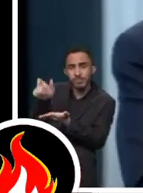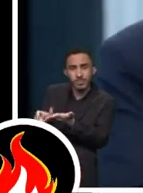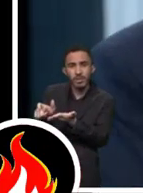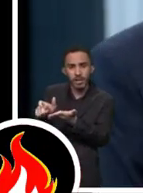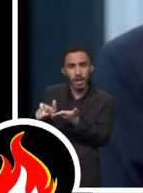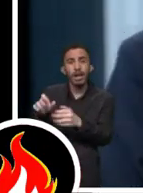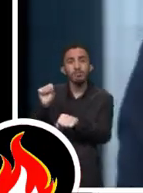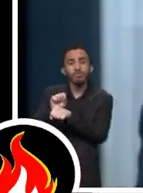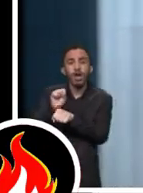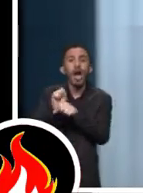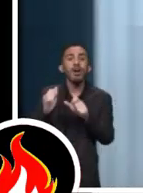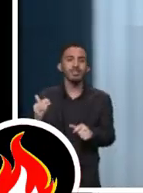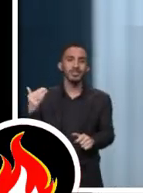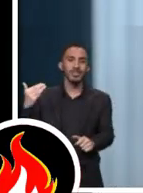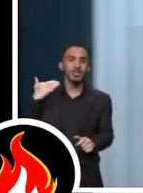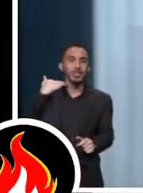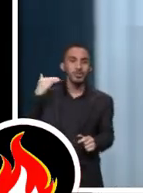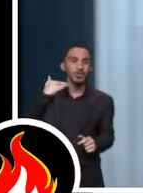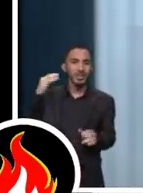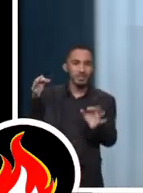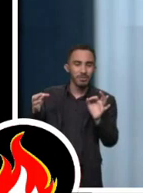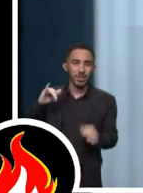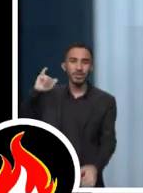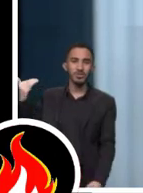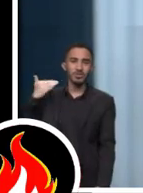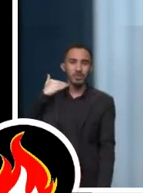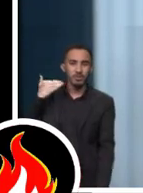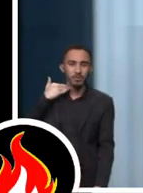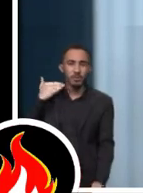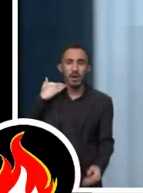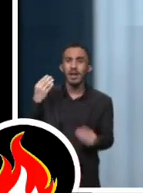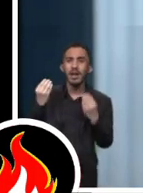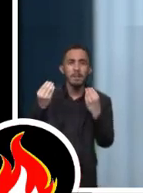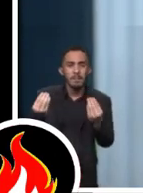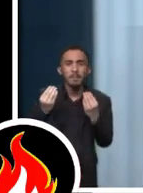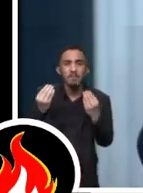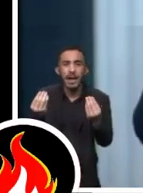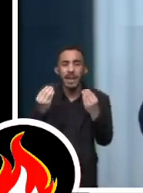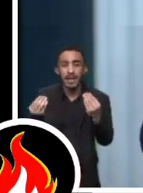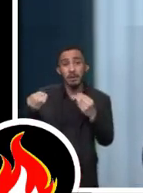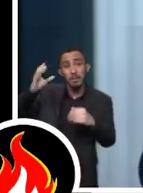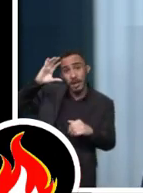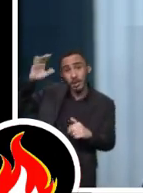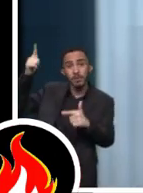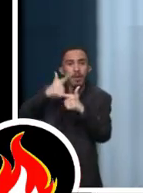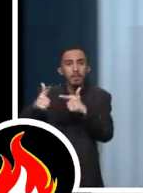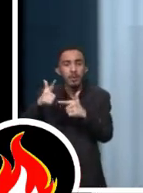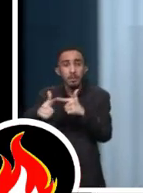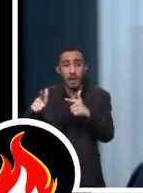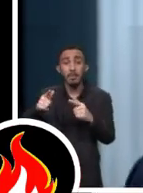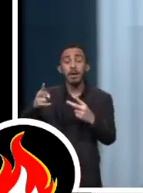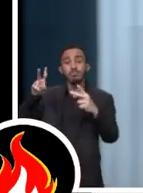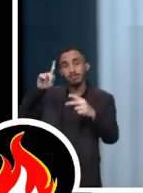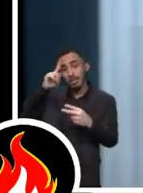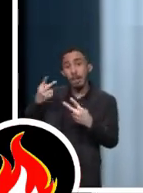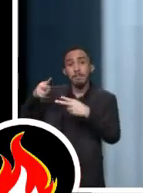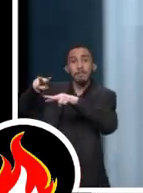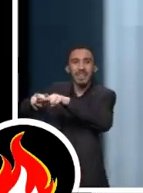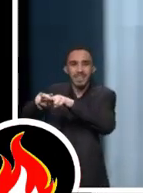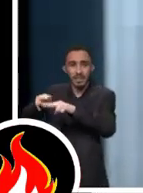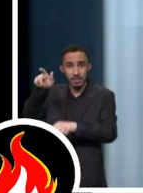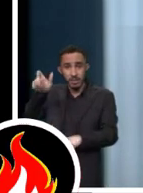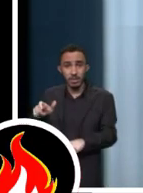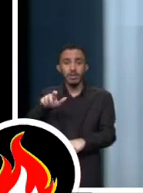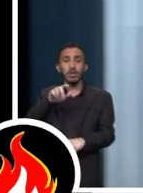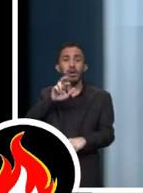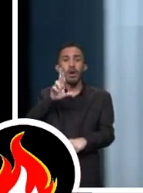ficou lá em Juiz de Fora para acompanhar e resolver a situação ou seja prender Roberto como